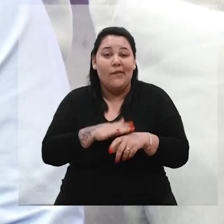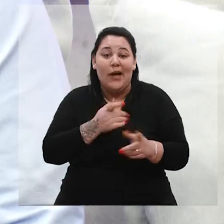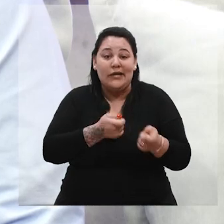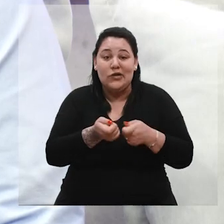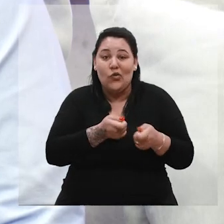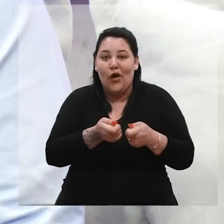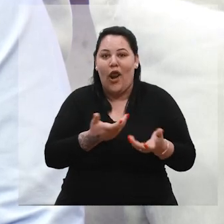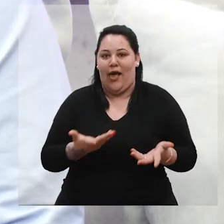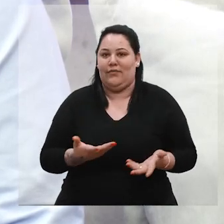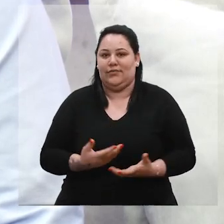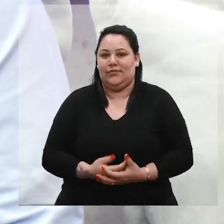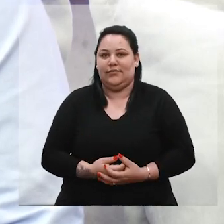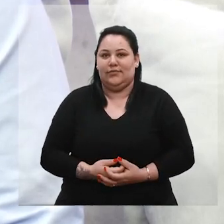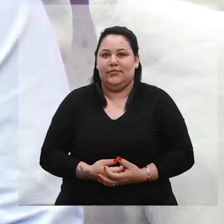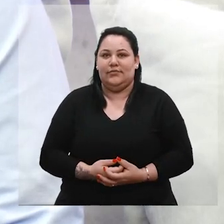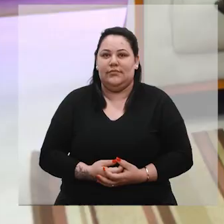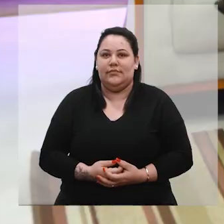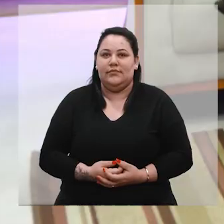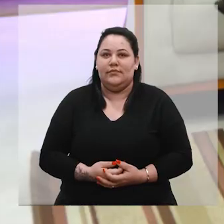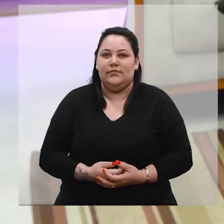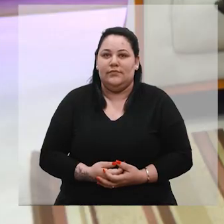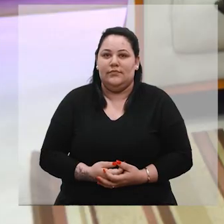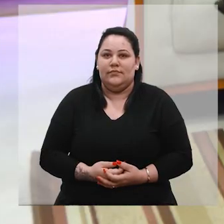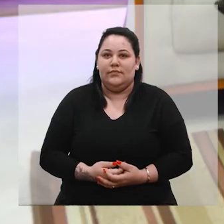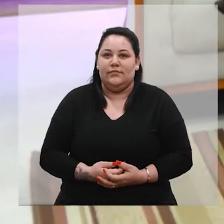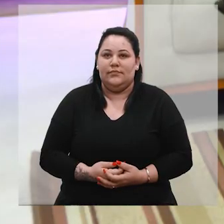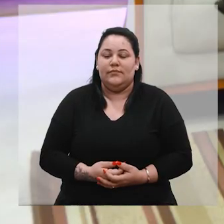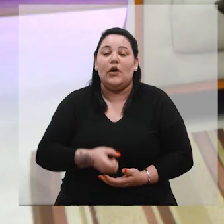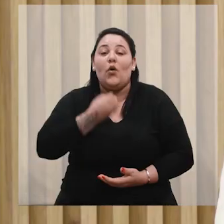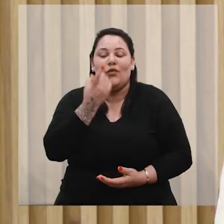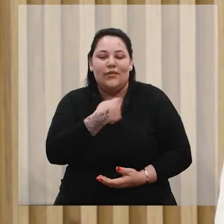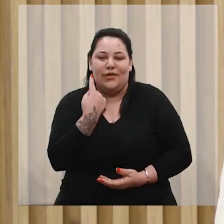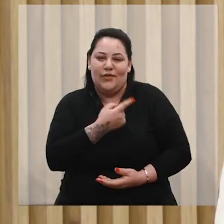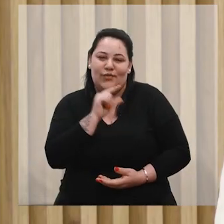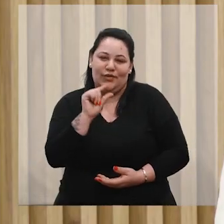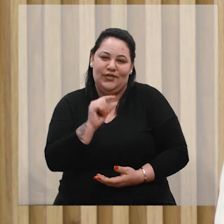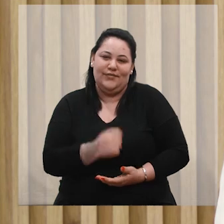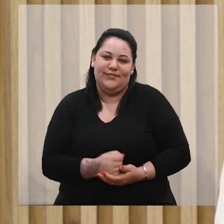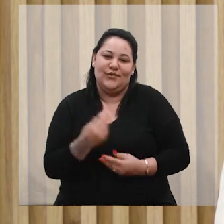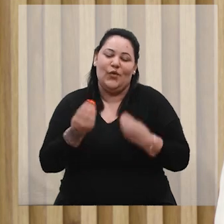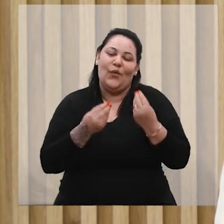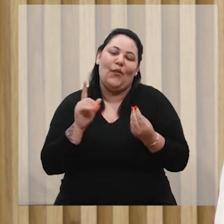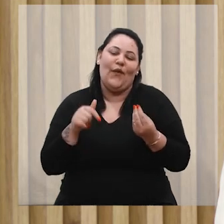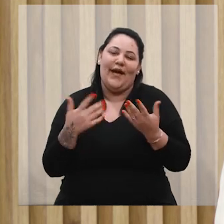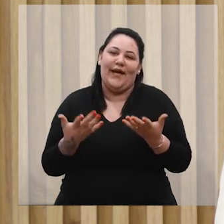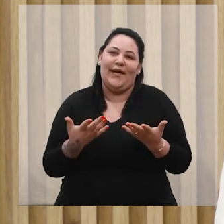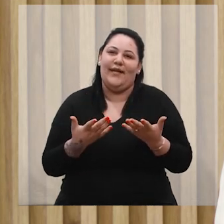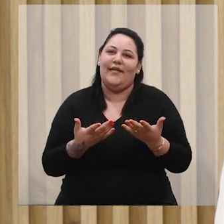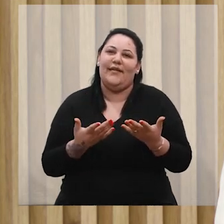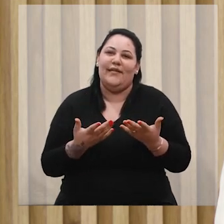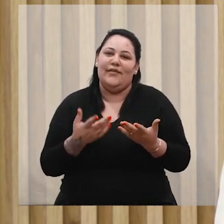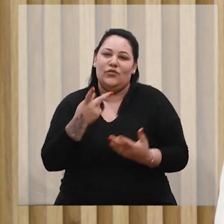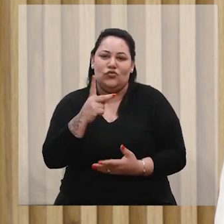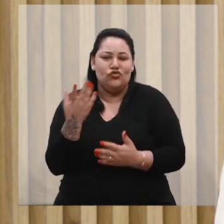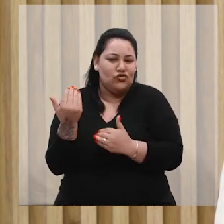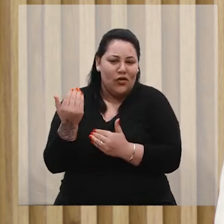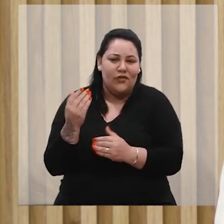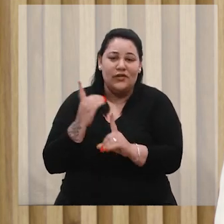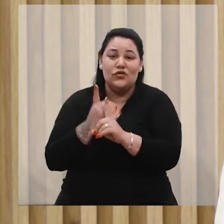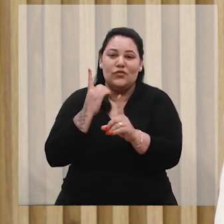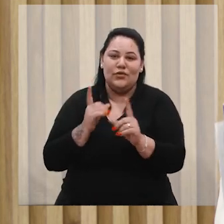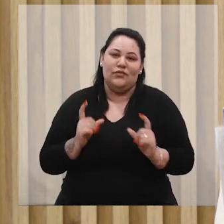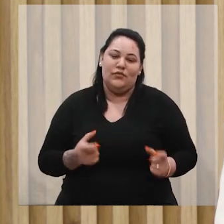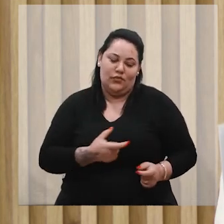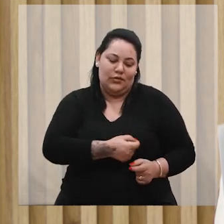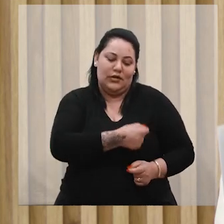muito rápido, né? Isso, é isso. Milena, conta pra nós um pouquinho como é que foi, né? traz teu relato de descobrir tão jovem que tinha um